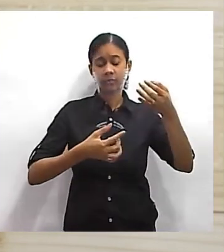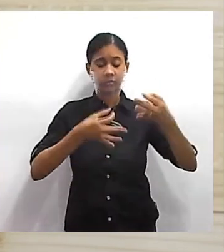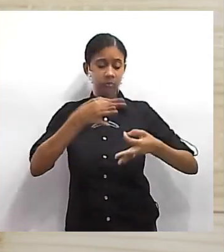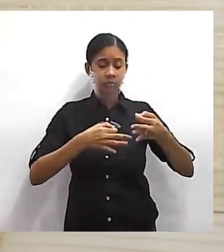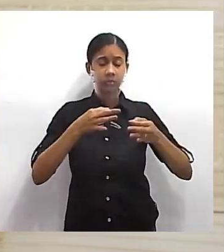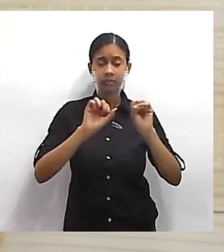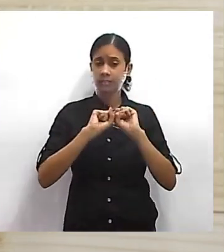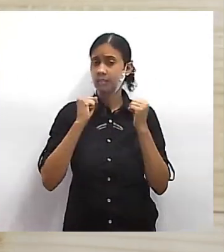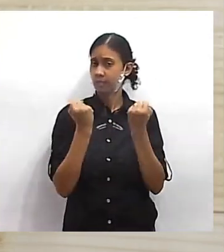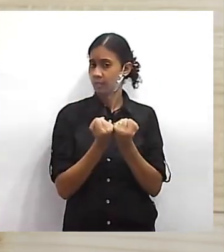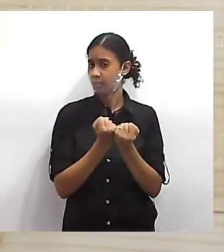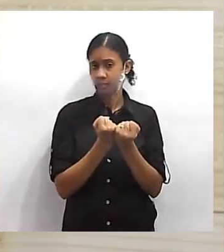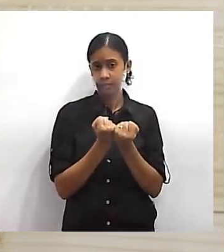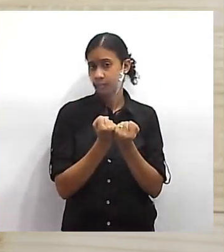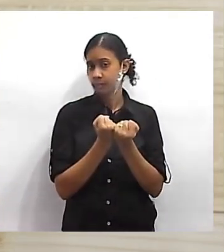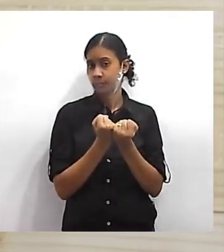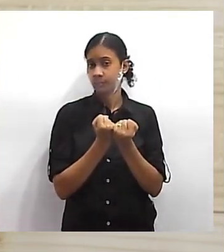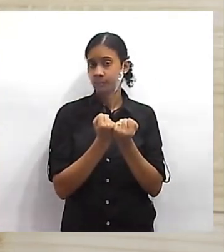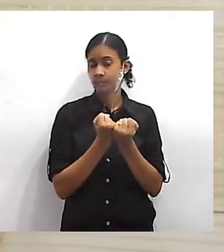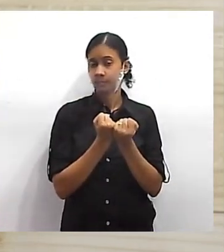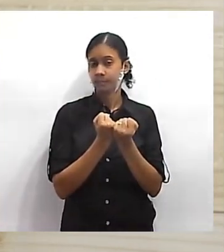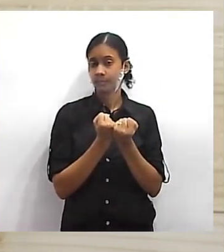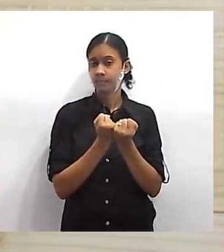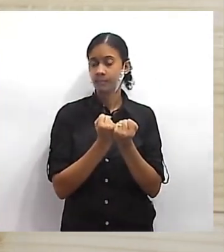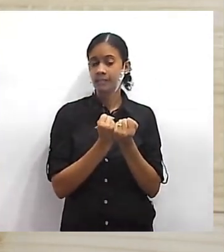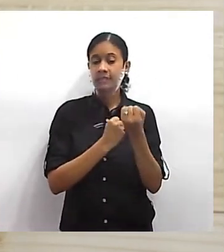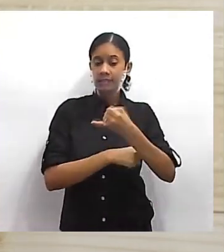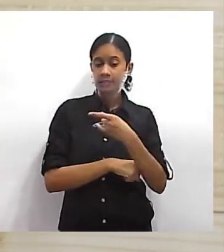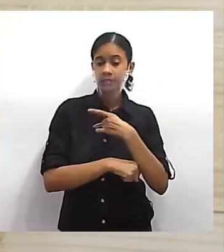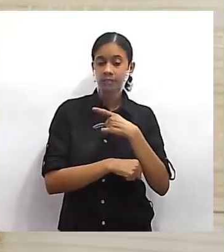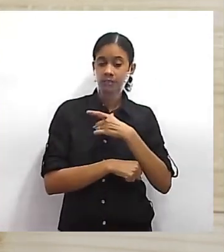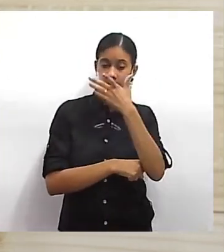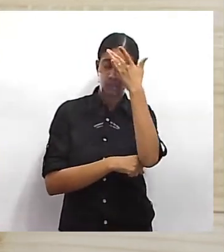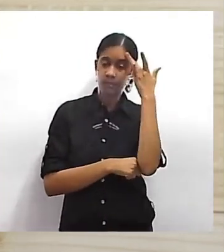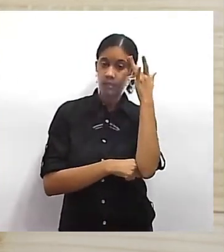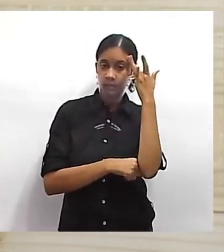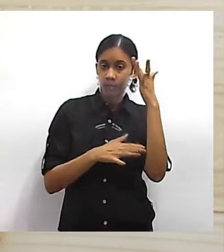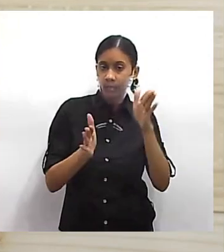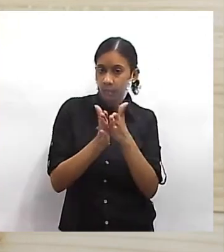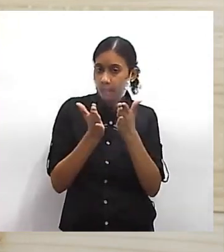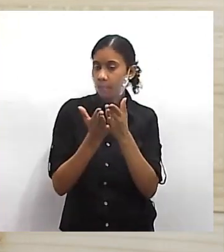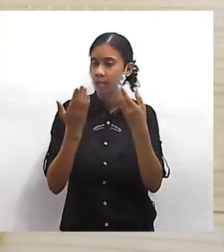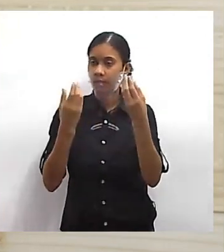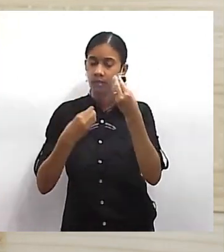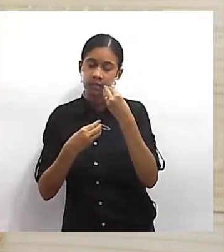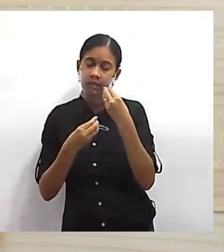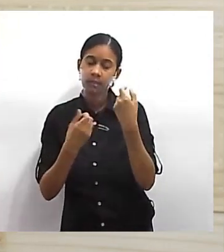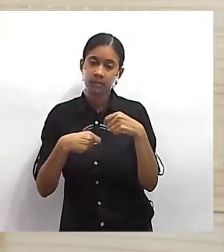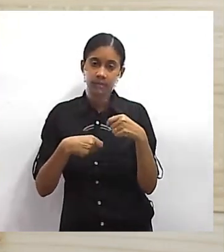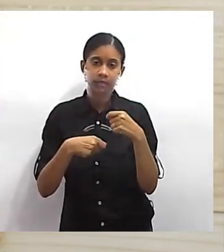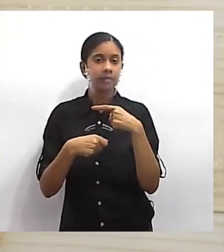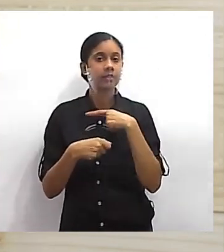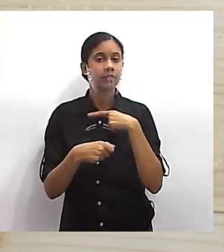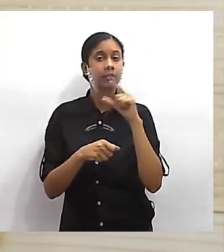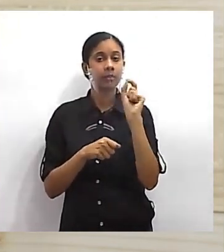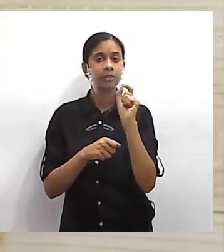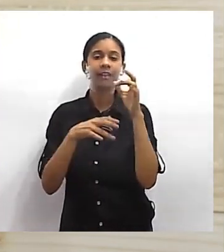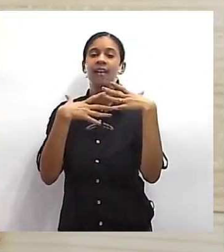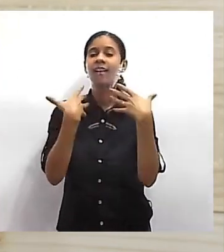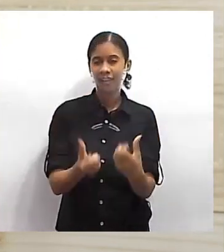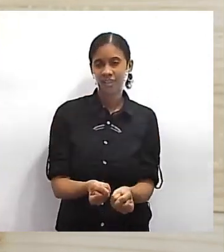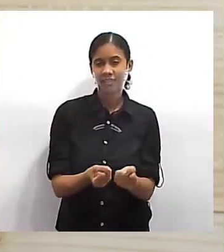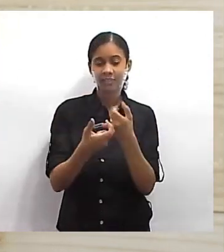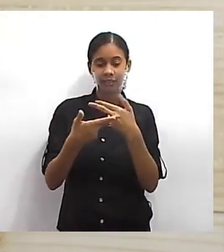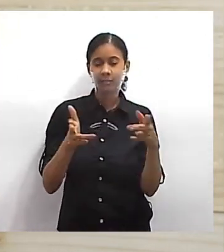desigualdade. Ao contrário, quanto mais vulneráveis as pessoas se encontrarem, né, elas vão se submeter